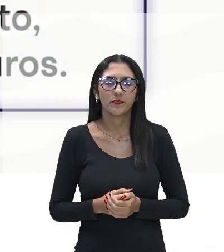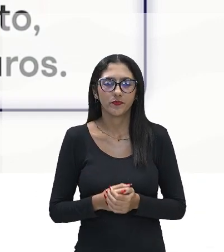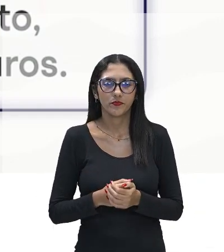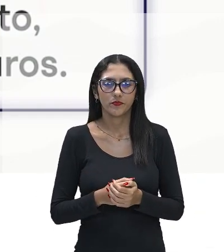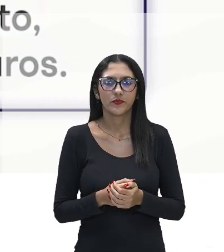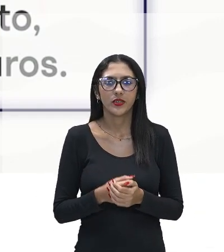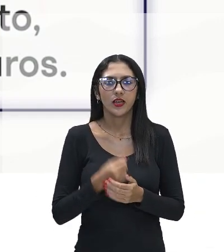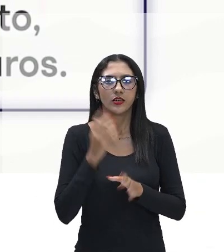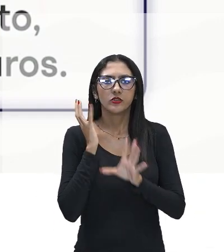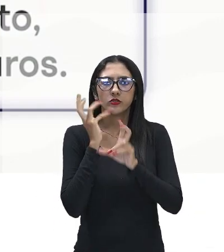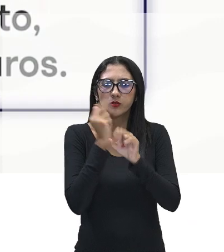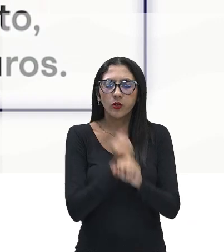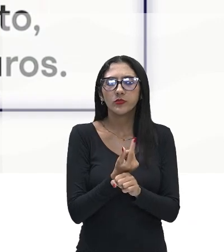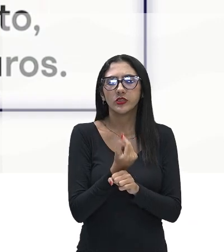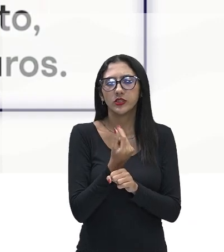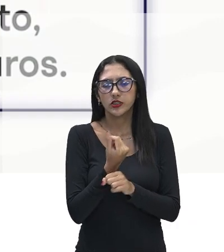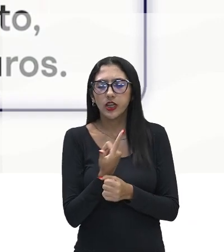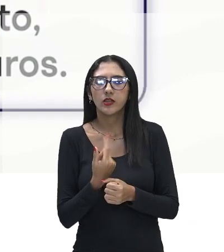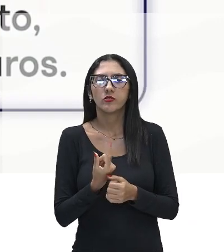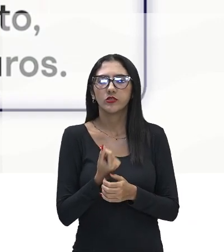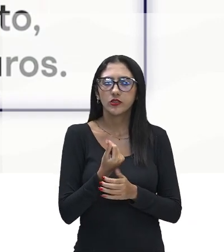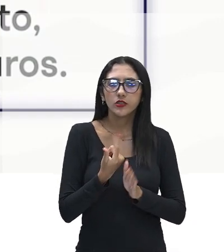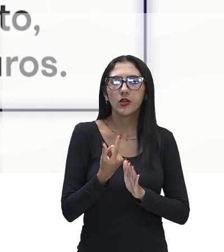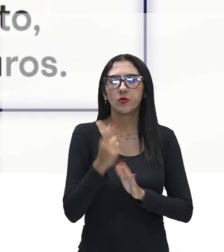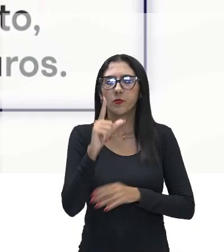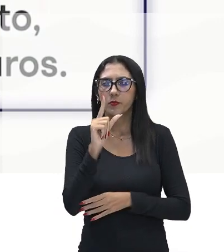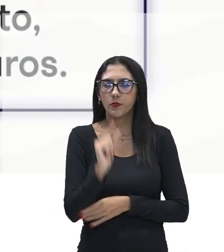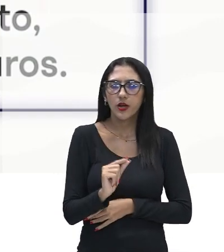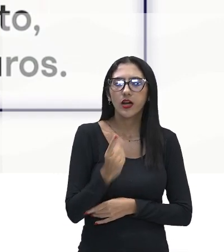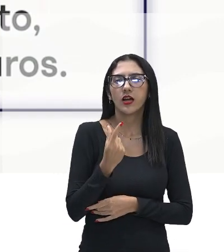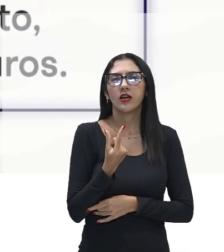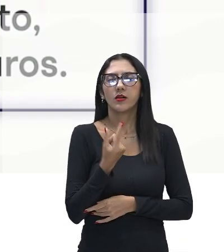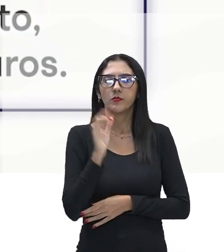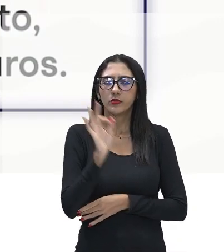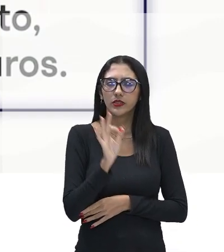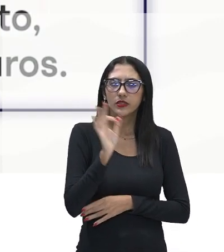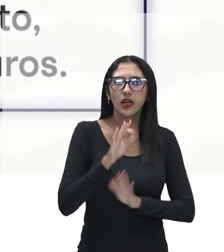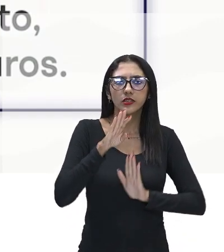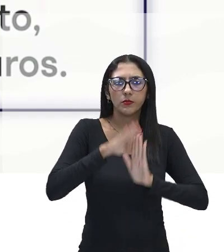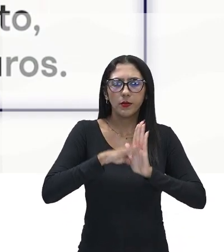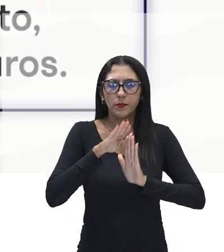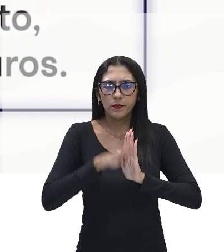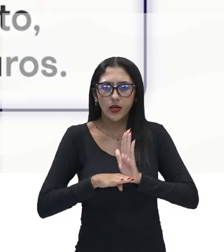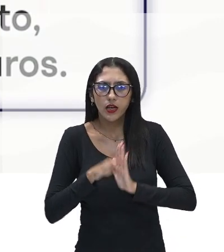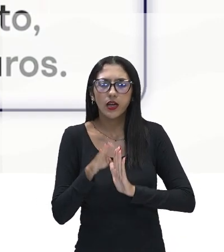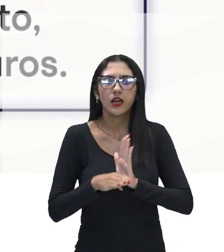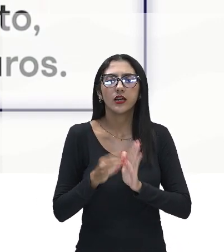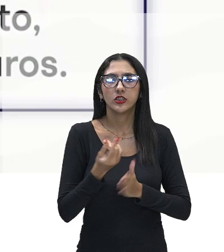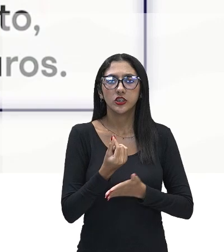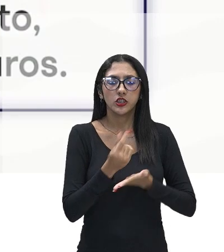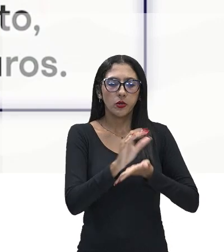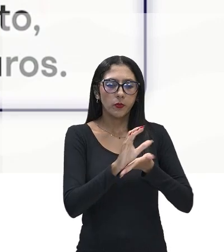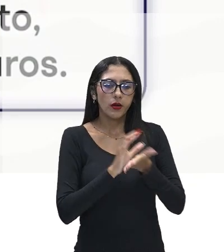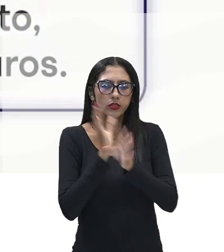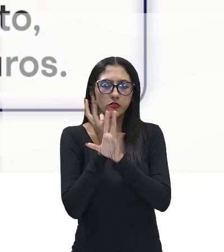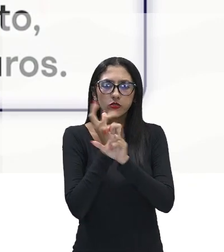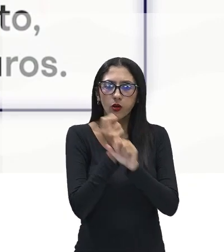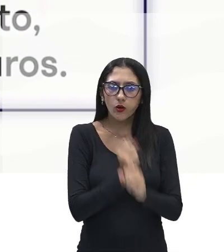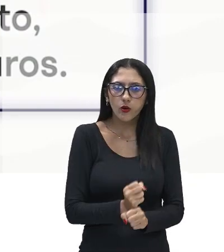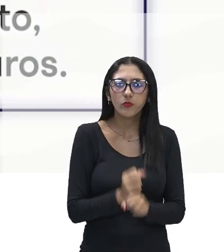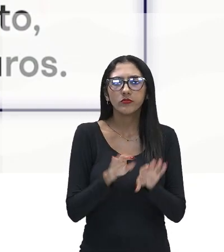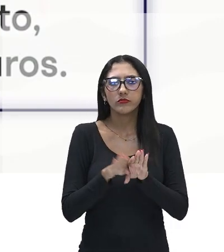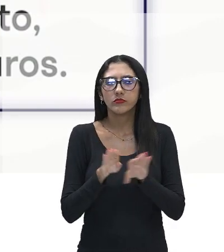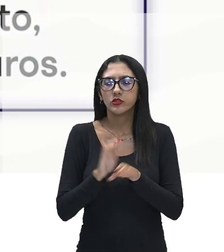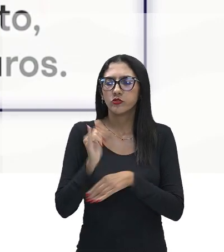capital, acréscimo, desconto, lucro, montante, juros e taxa de juros. Então,